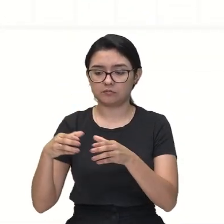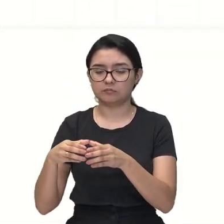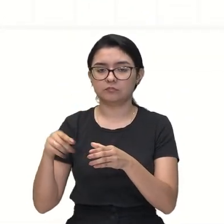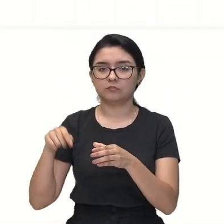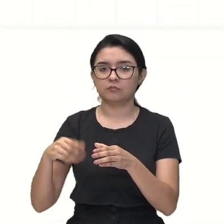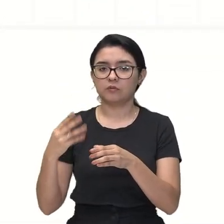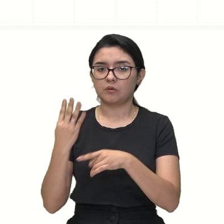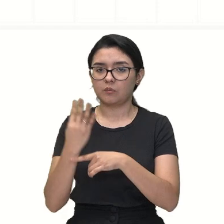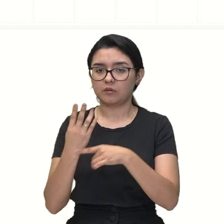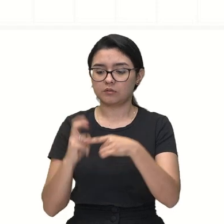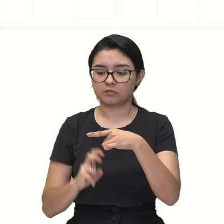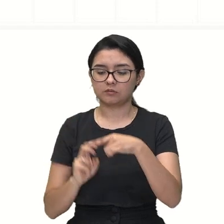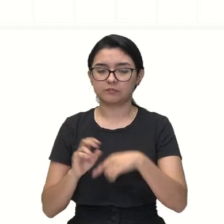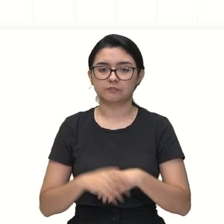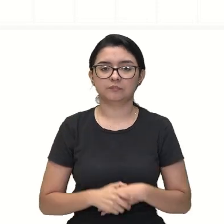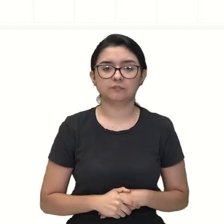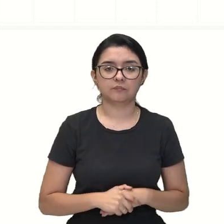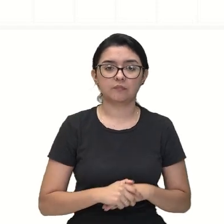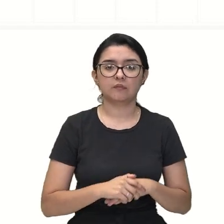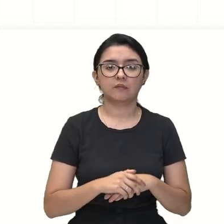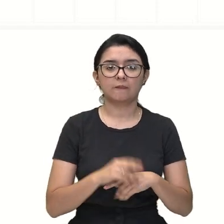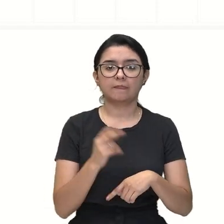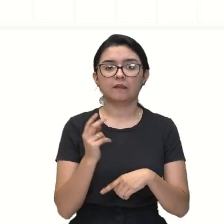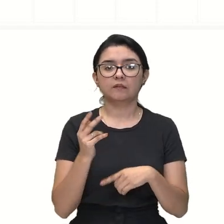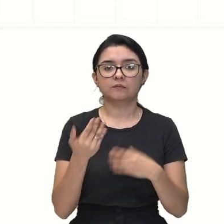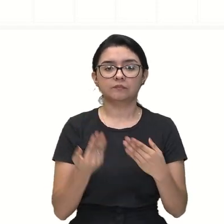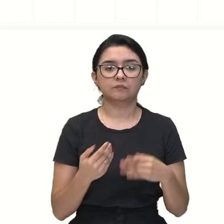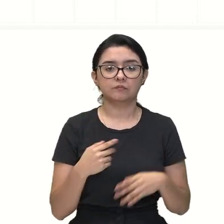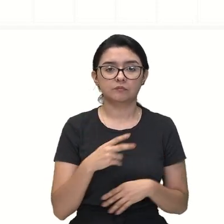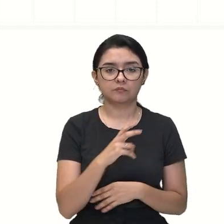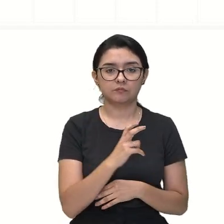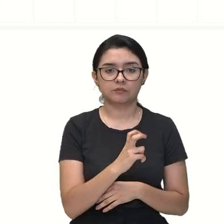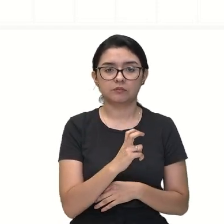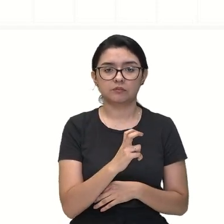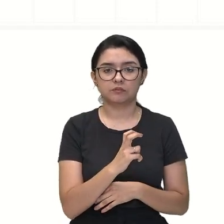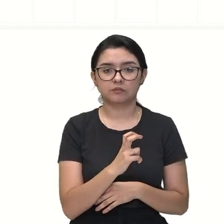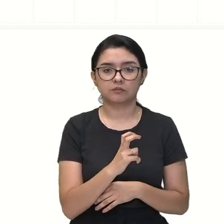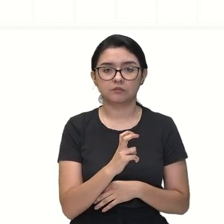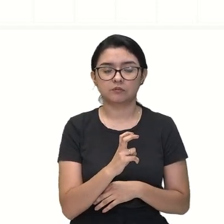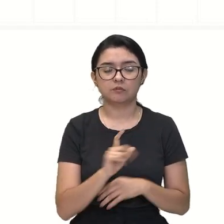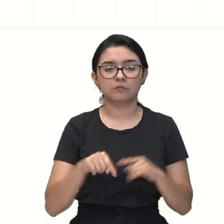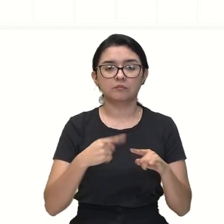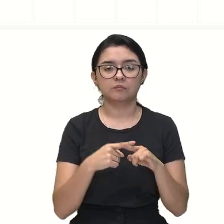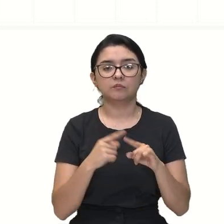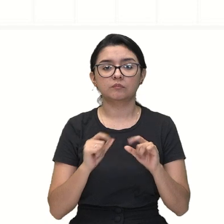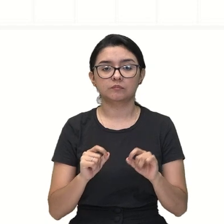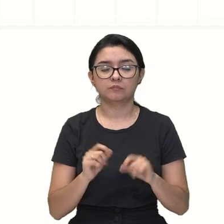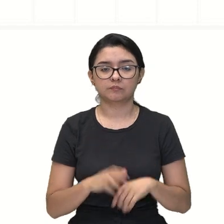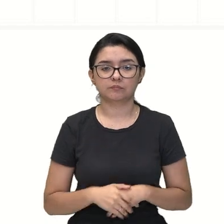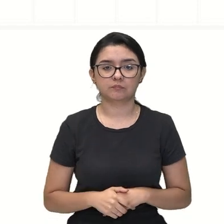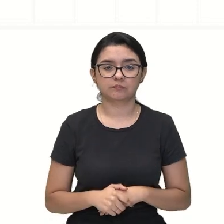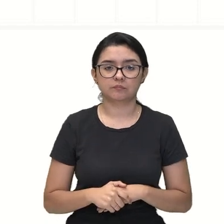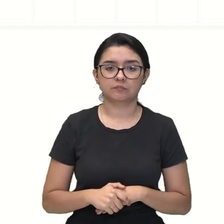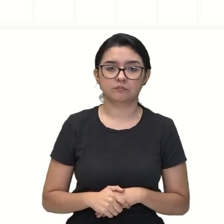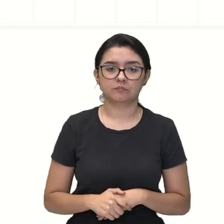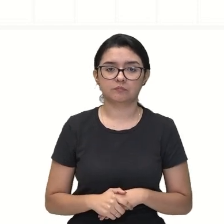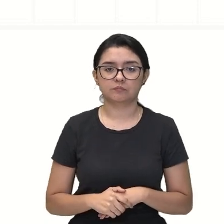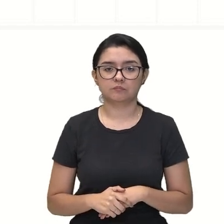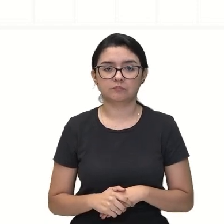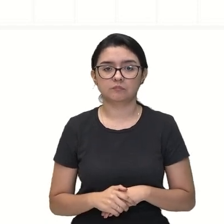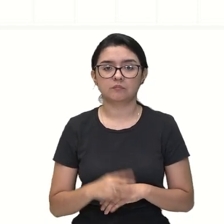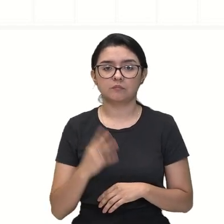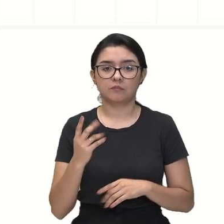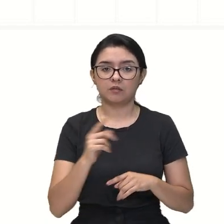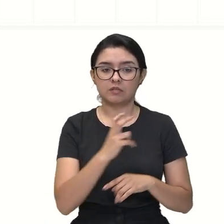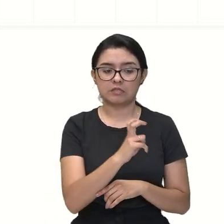20avos. Quanto é que vai ter a segunda? Do 5 para o 20, né? Nós fizemos o quê? Multiplicamos por